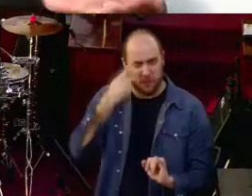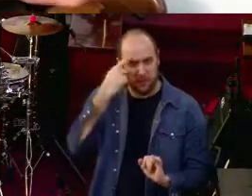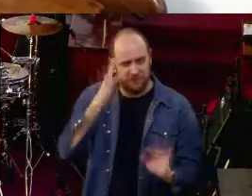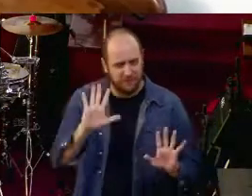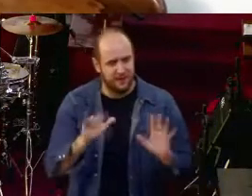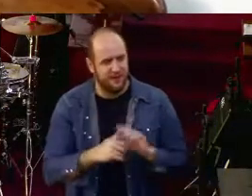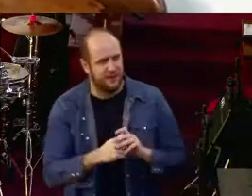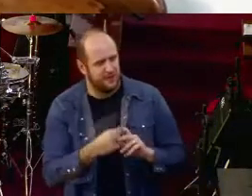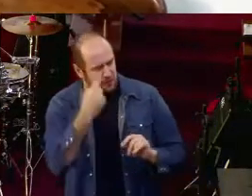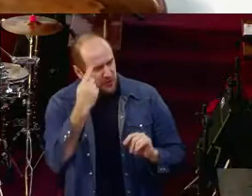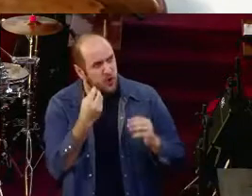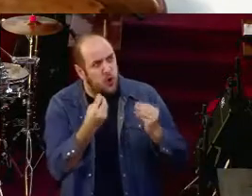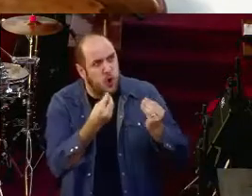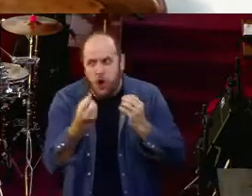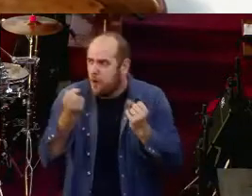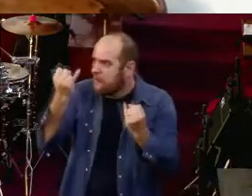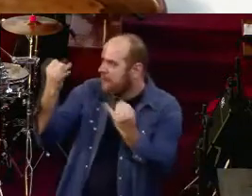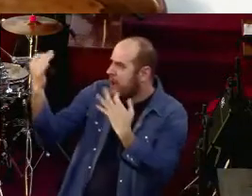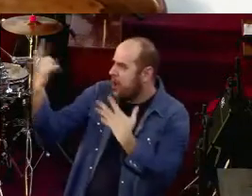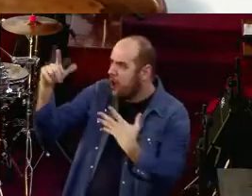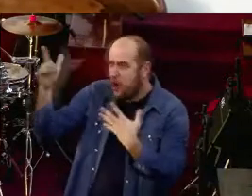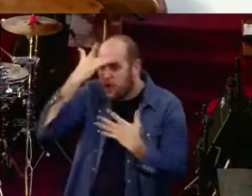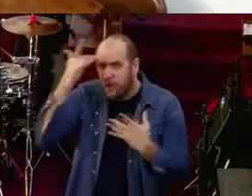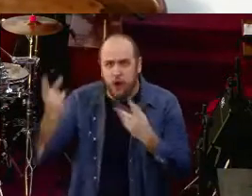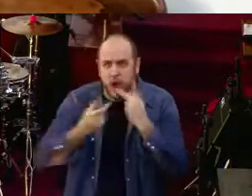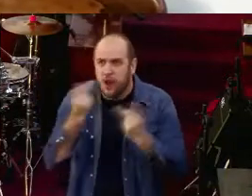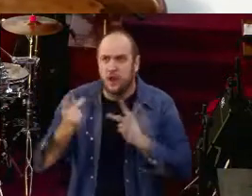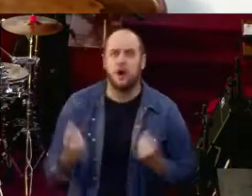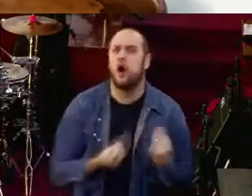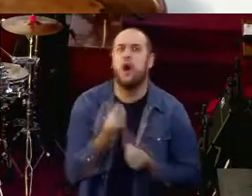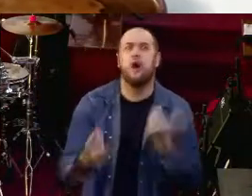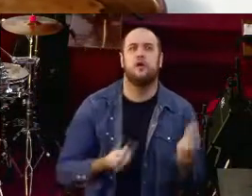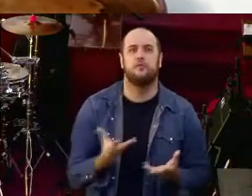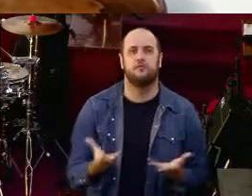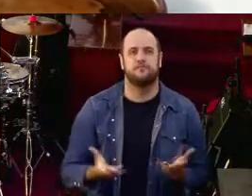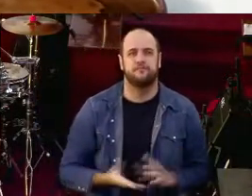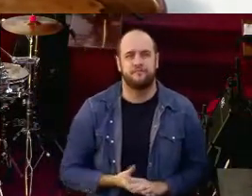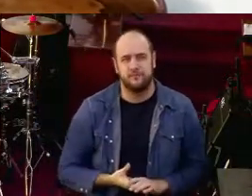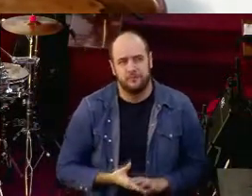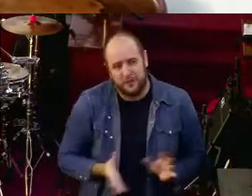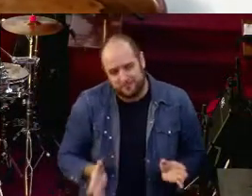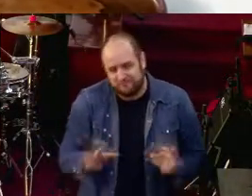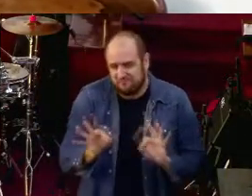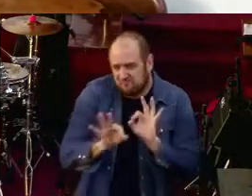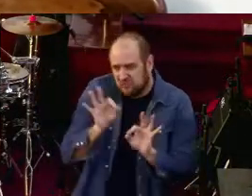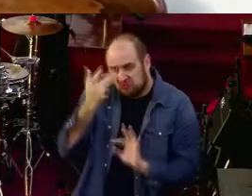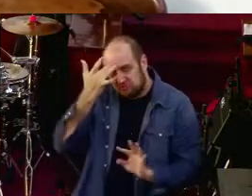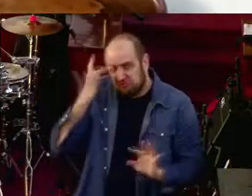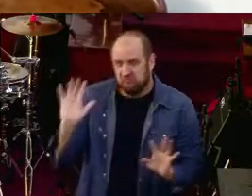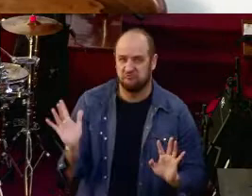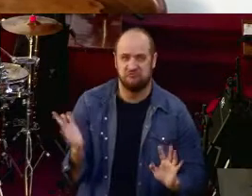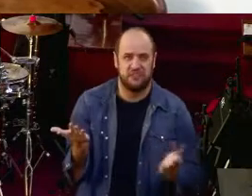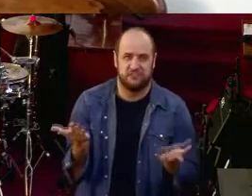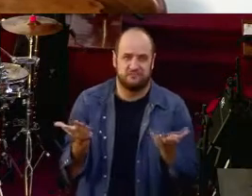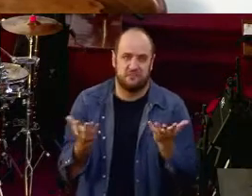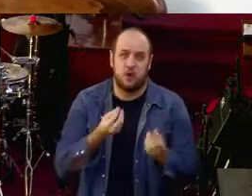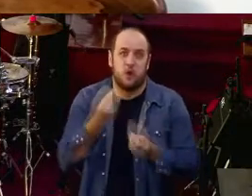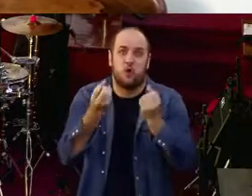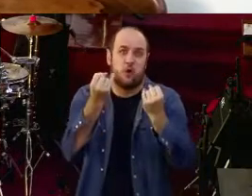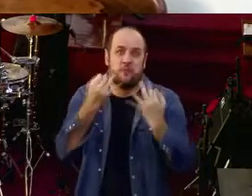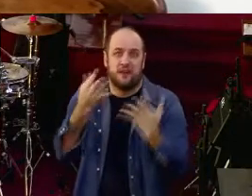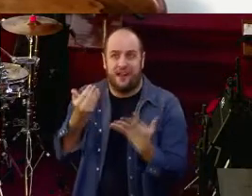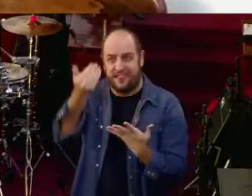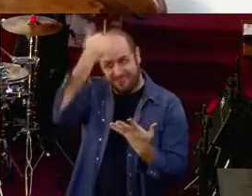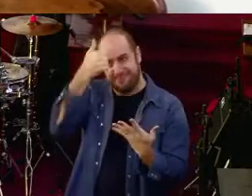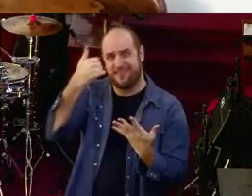vou explicar para as pessoas? Bom, motivos, nós não temos como entender os motivos, mas